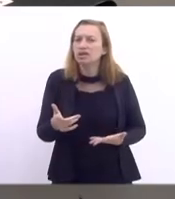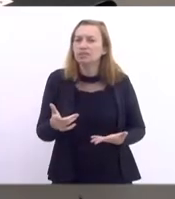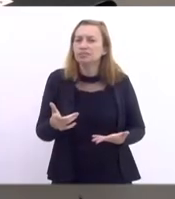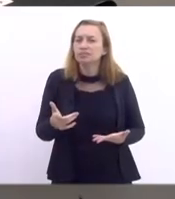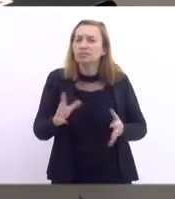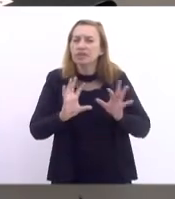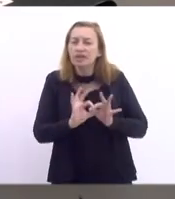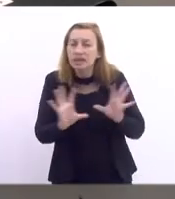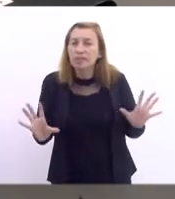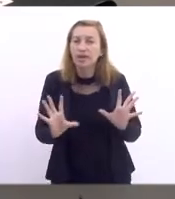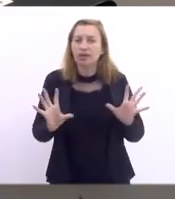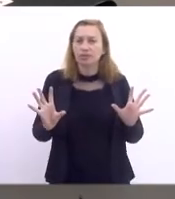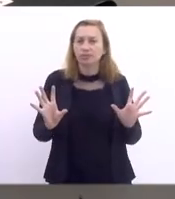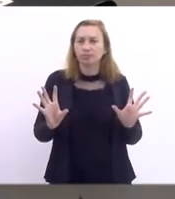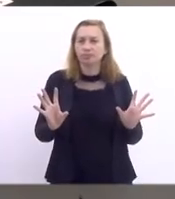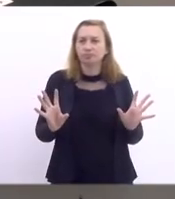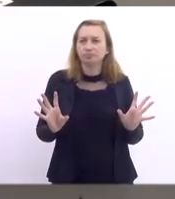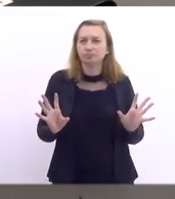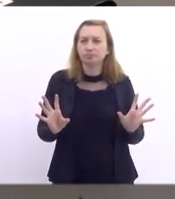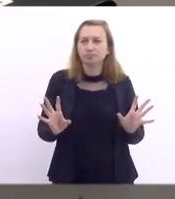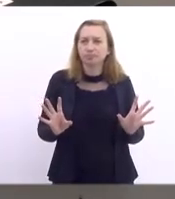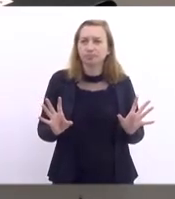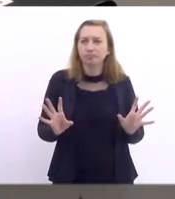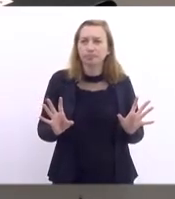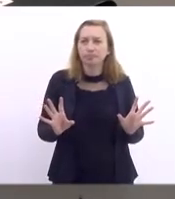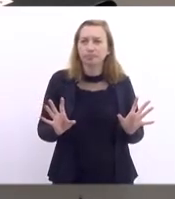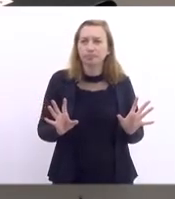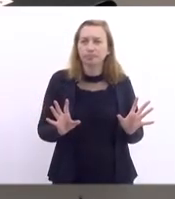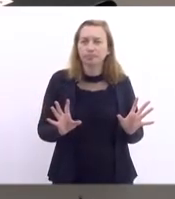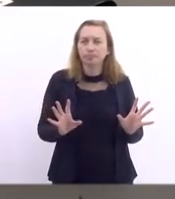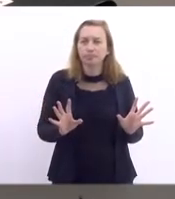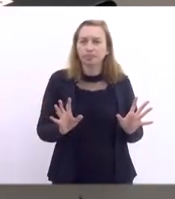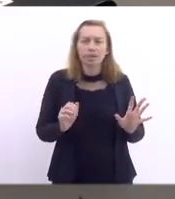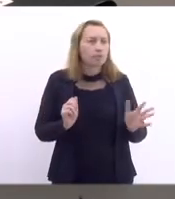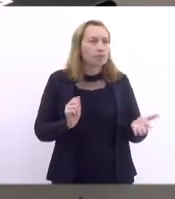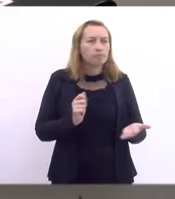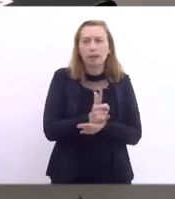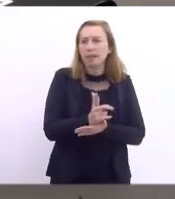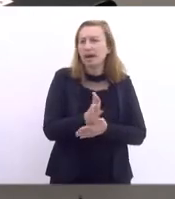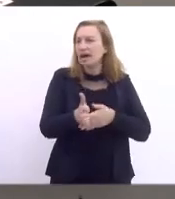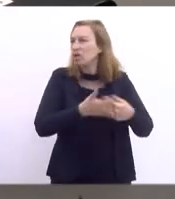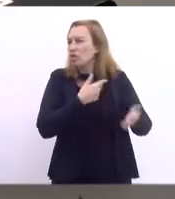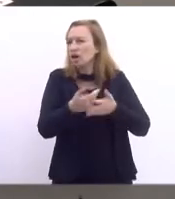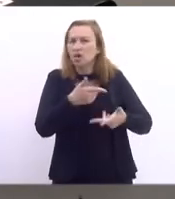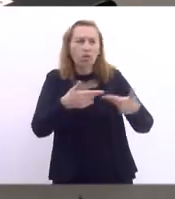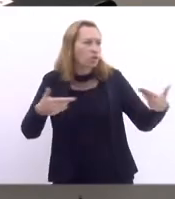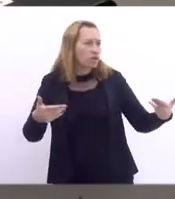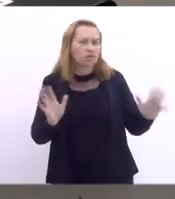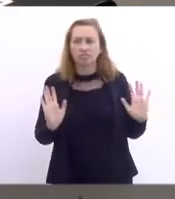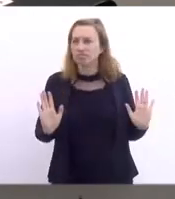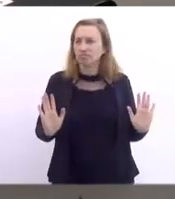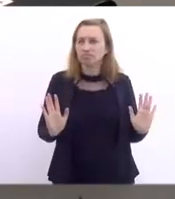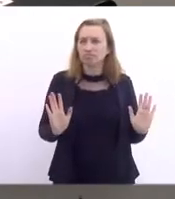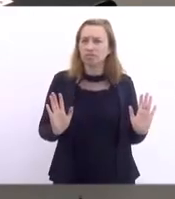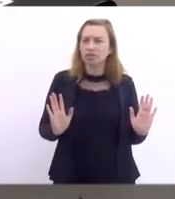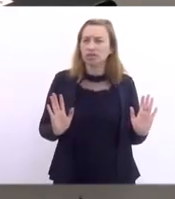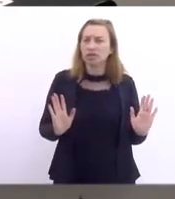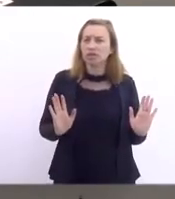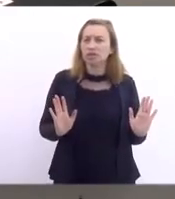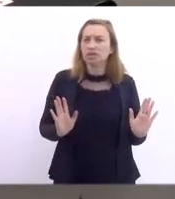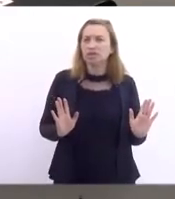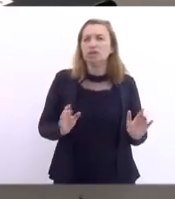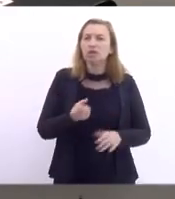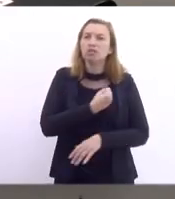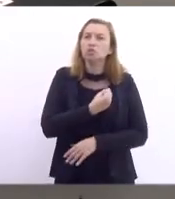tá liberado e a ponte do tesouro para pagar o que ele quiser a despesa corrente o que for e